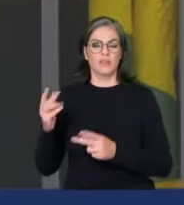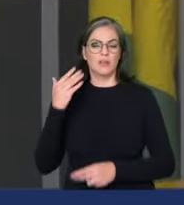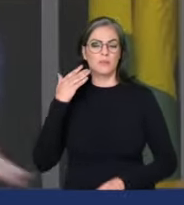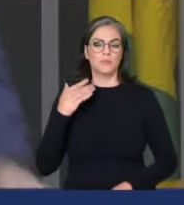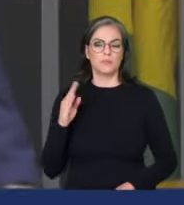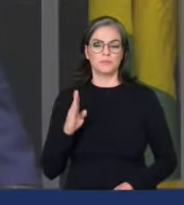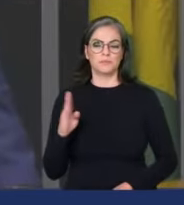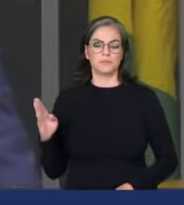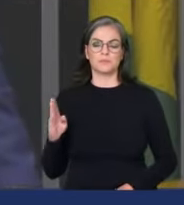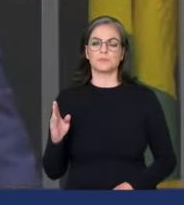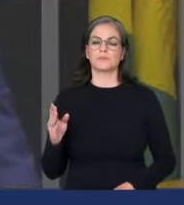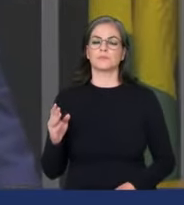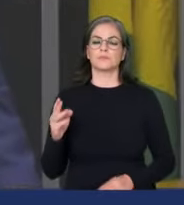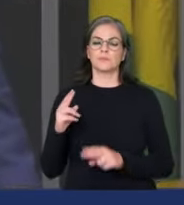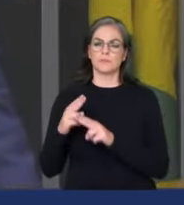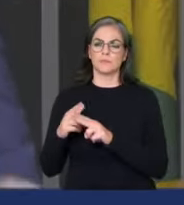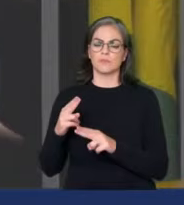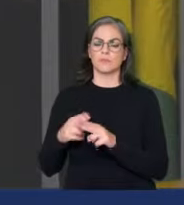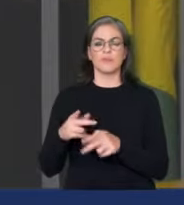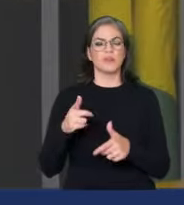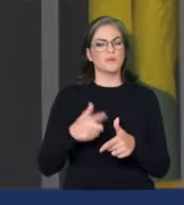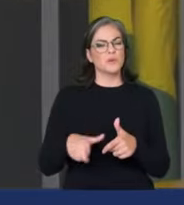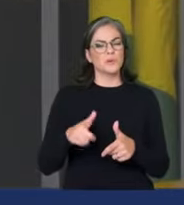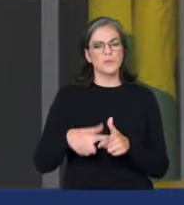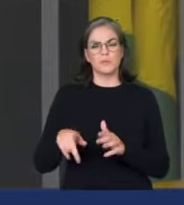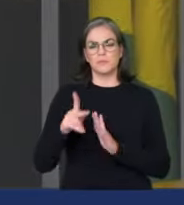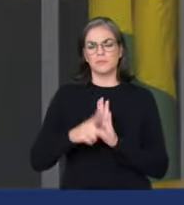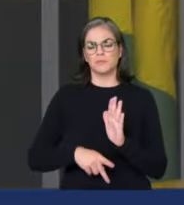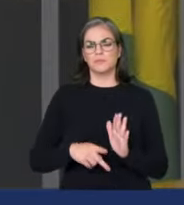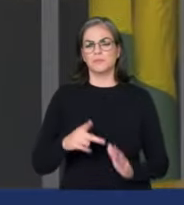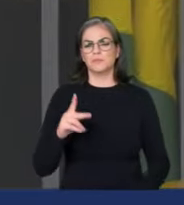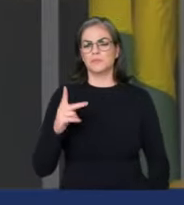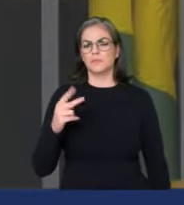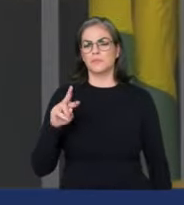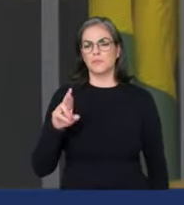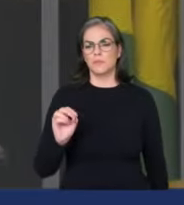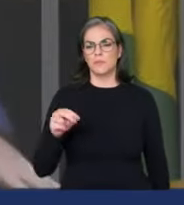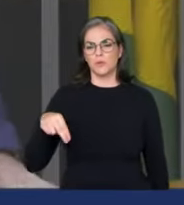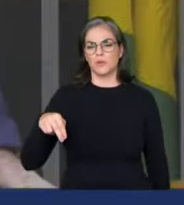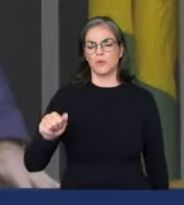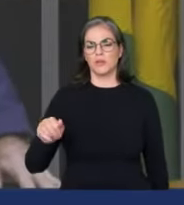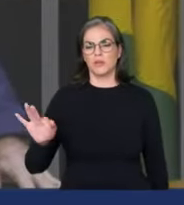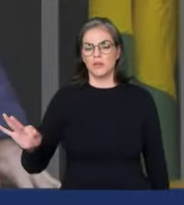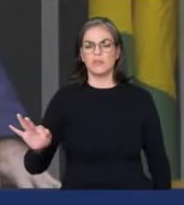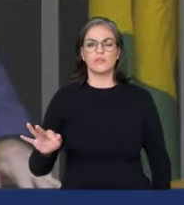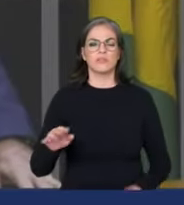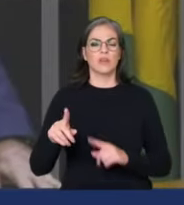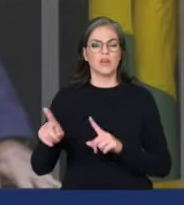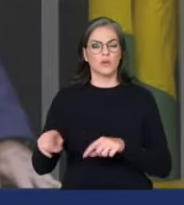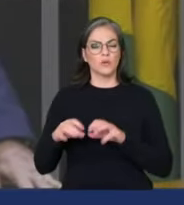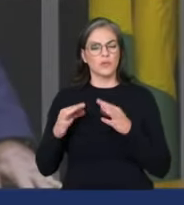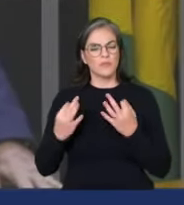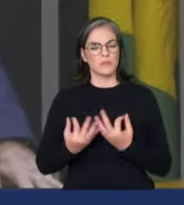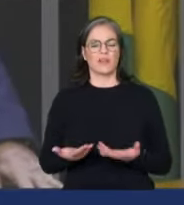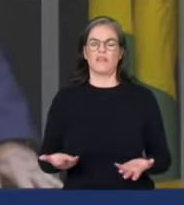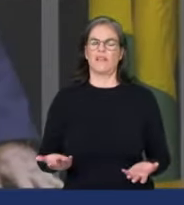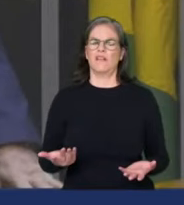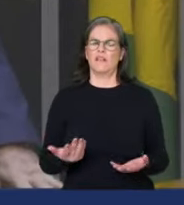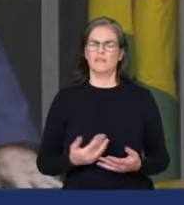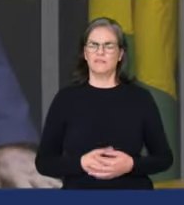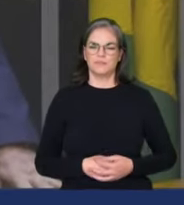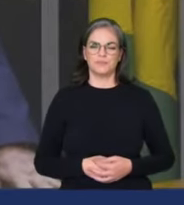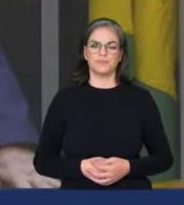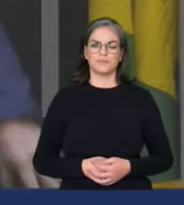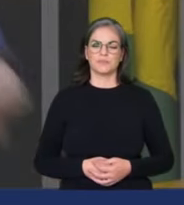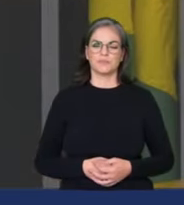com o desenvolvimento da agricultura familiar. Portanto, está tudo muito casado, tudo muito junto. E essa nossa manhã, eu quero já